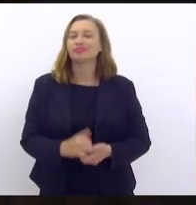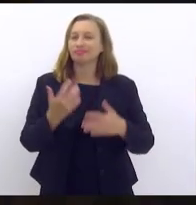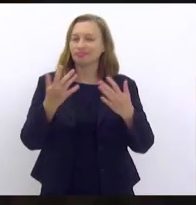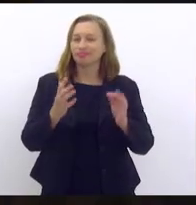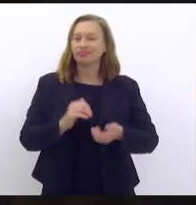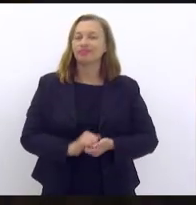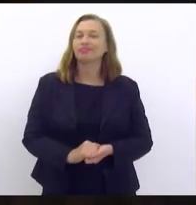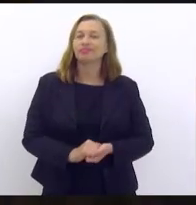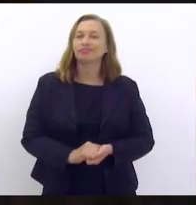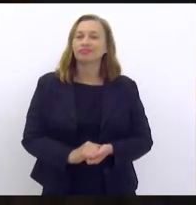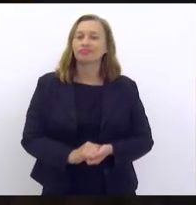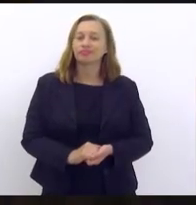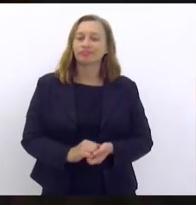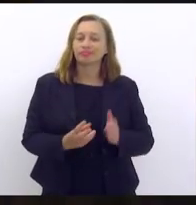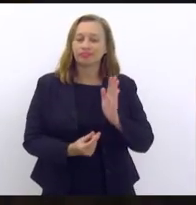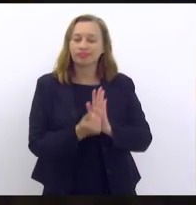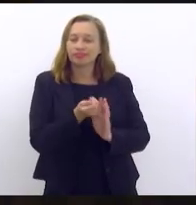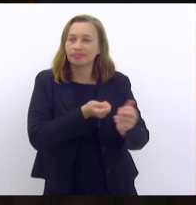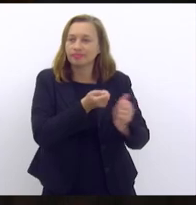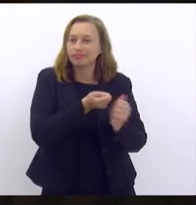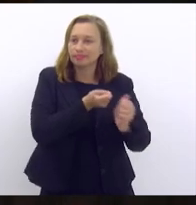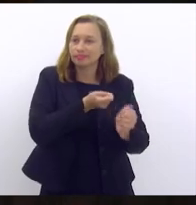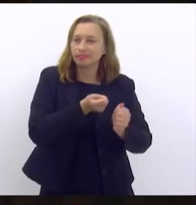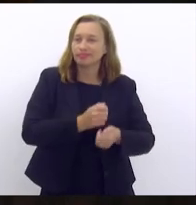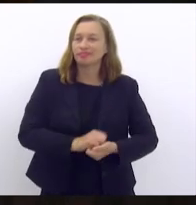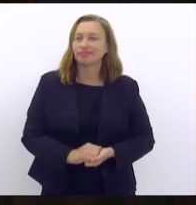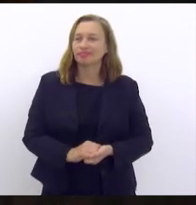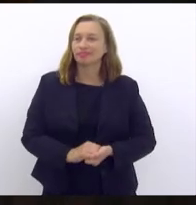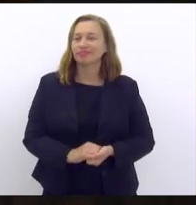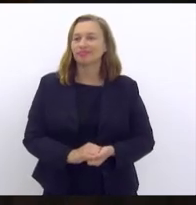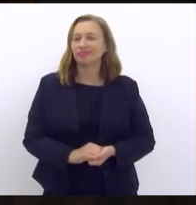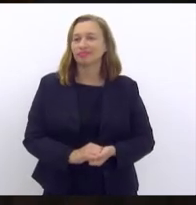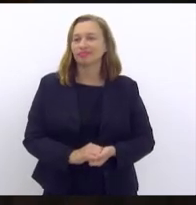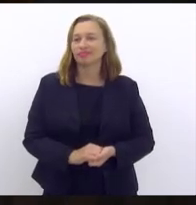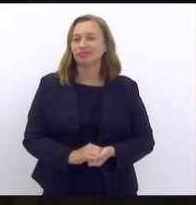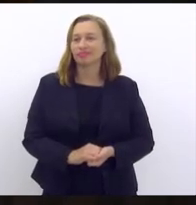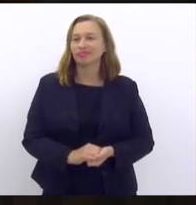Obrigado. Orçamento, Finanças, Fiscalização Financeira e